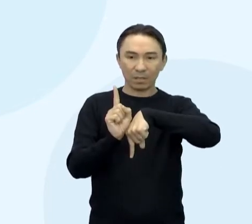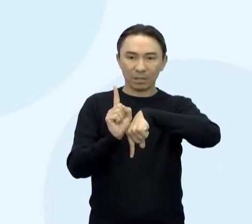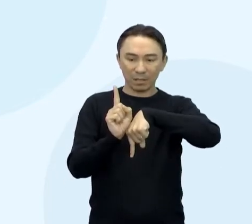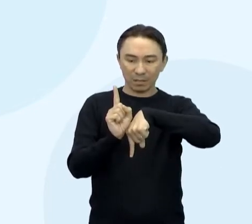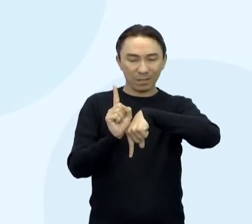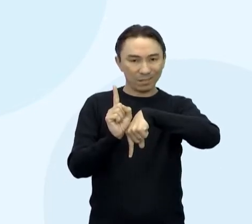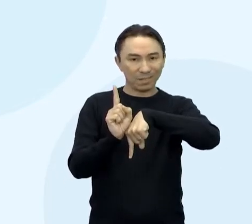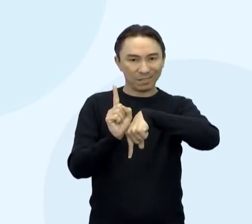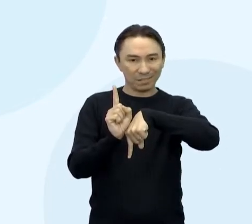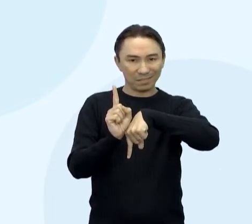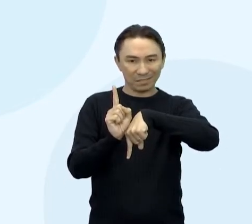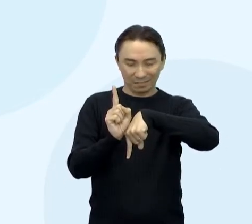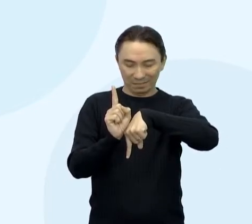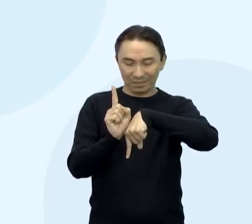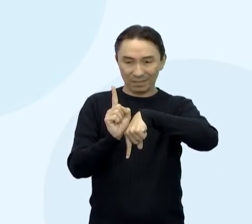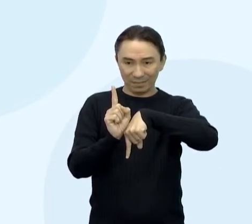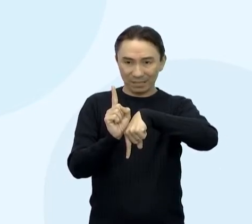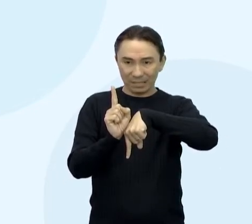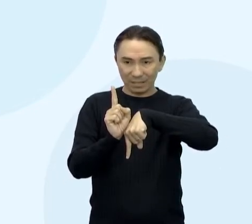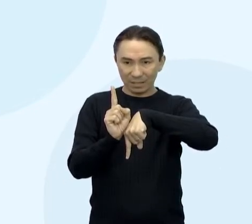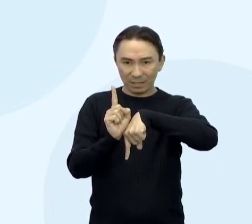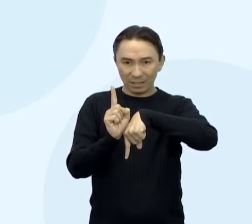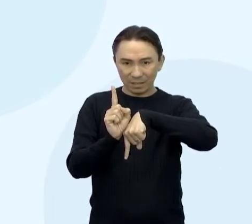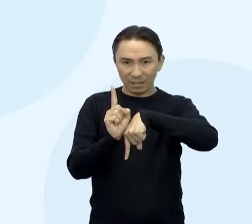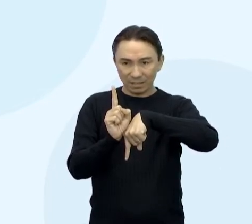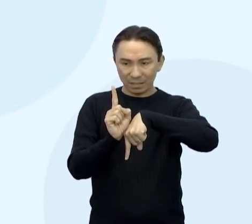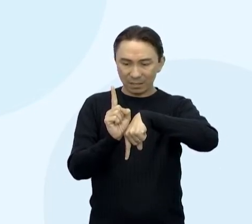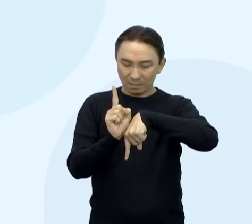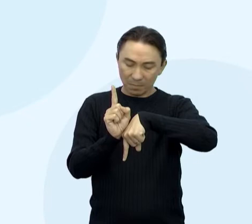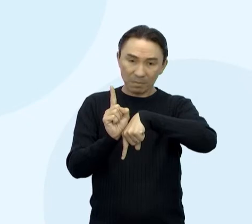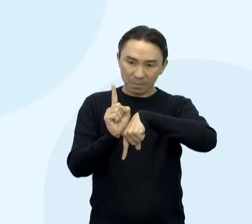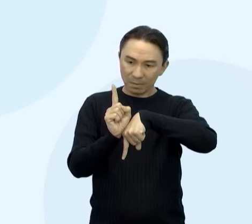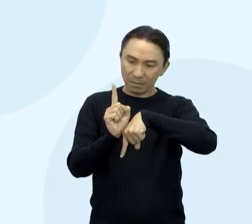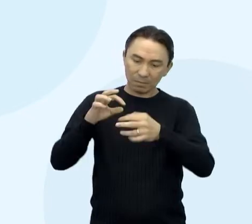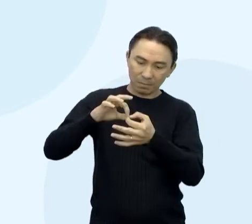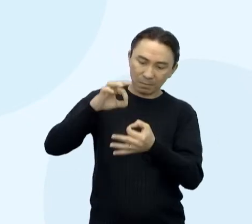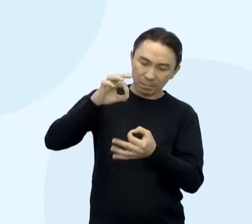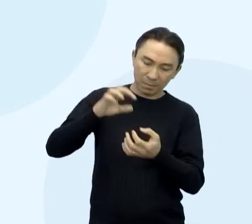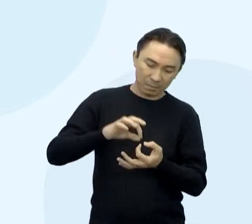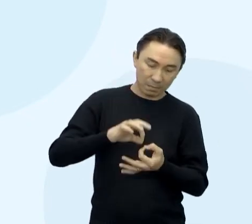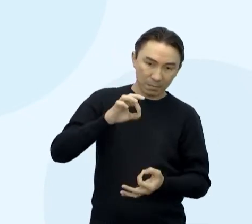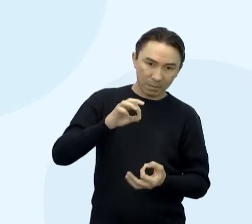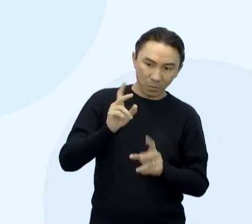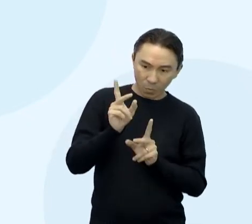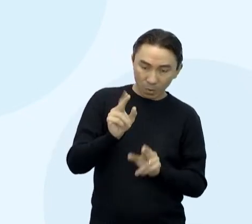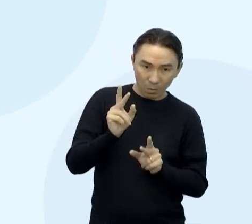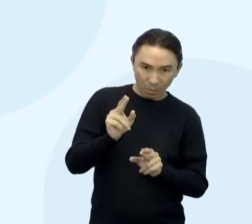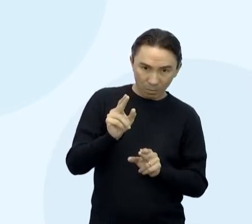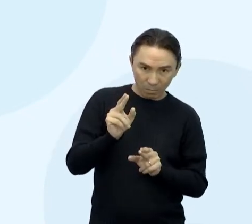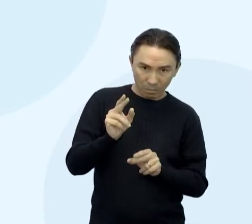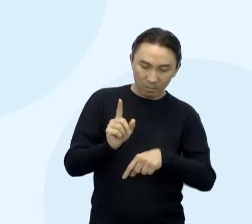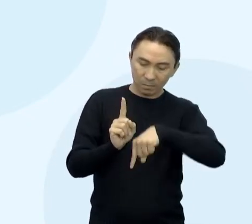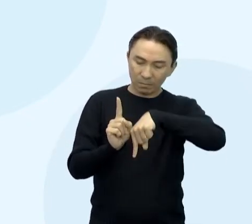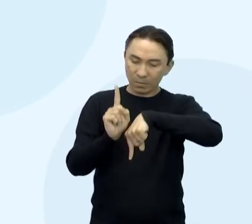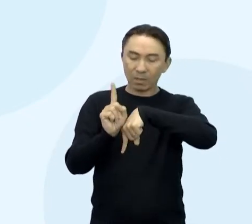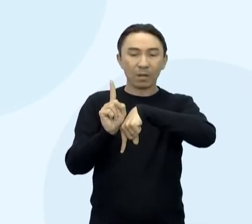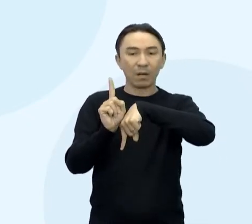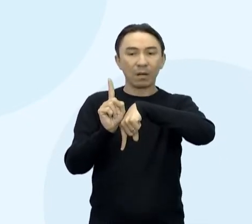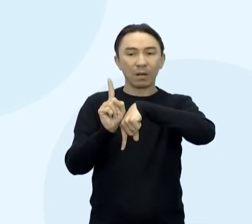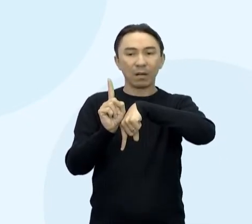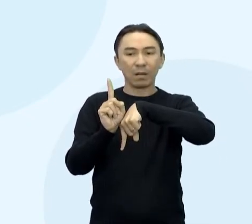Uma vez que os vetores são do mesmo tamanho, normal e peso, eu vou ter então na